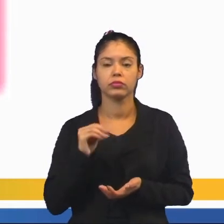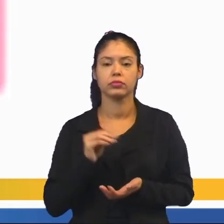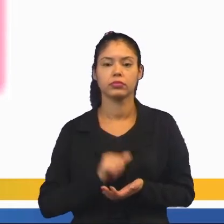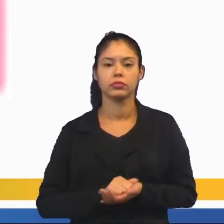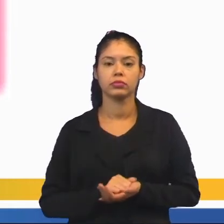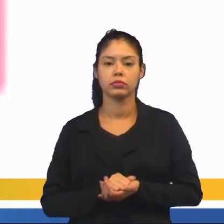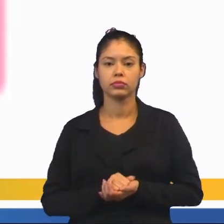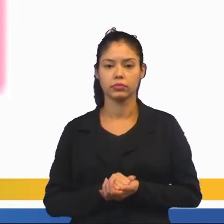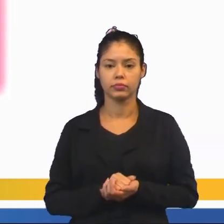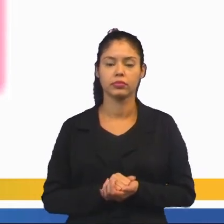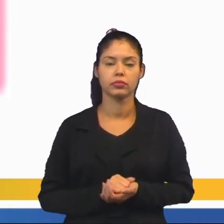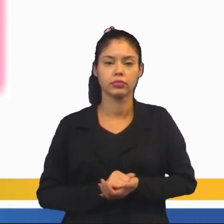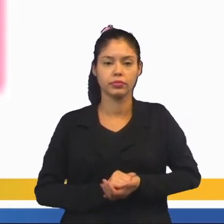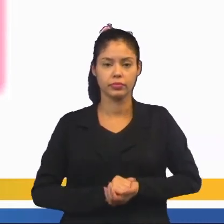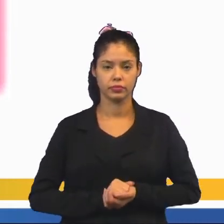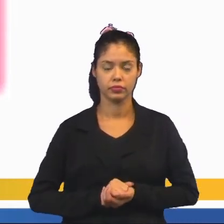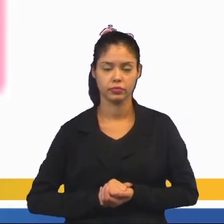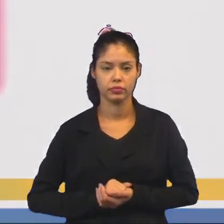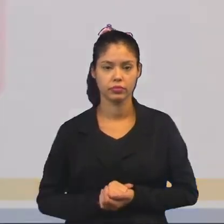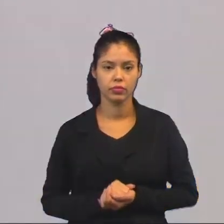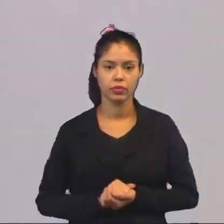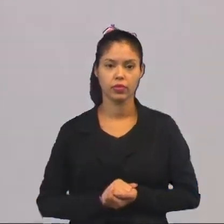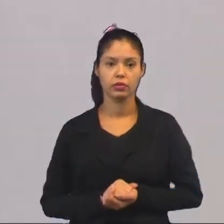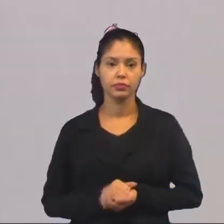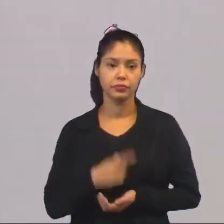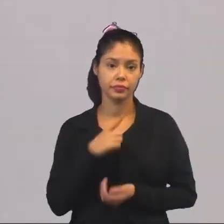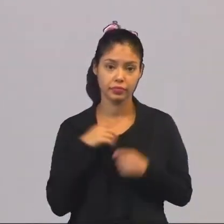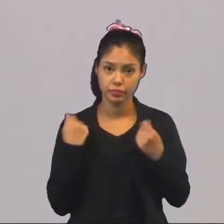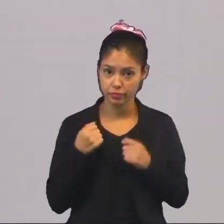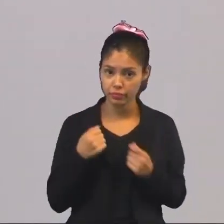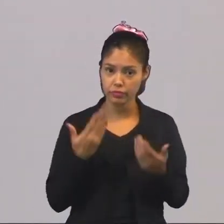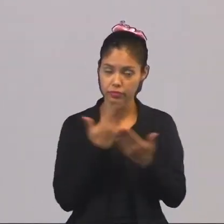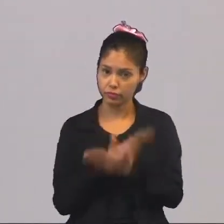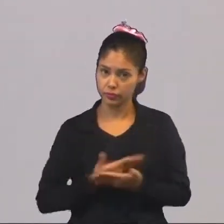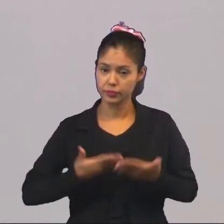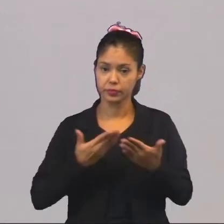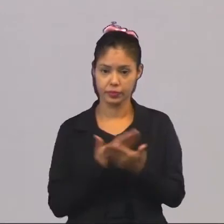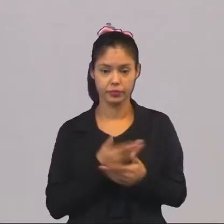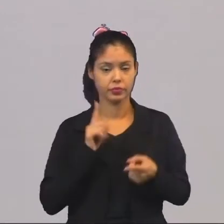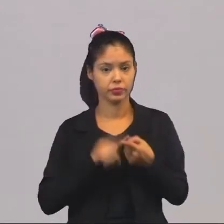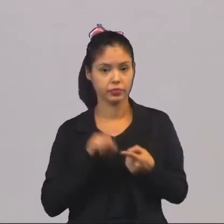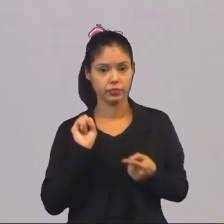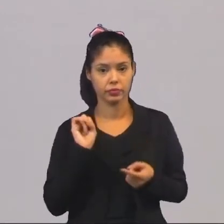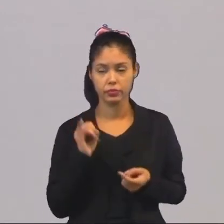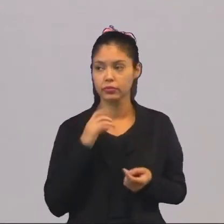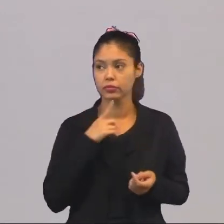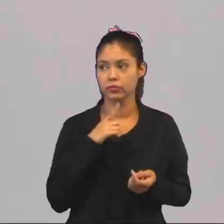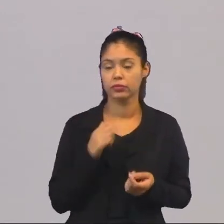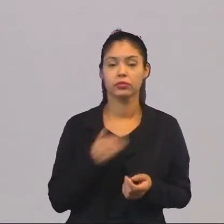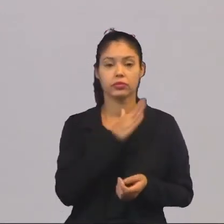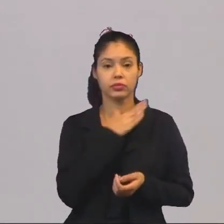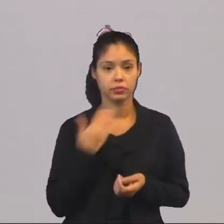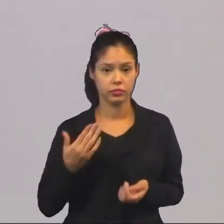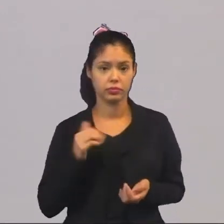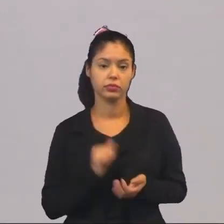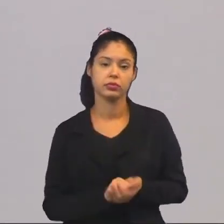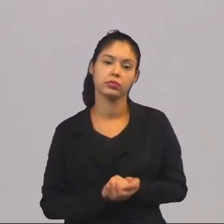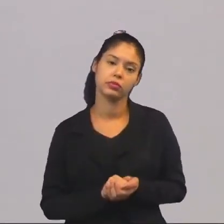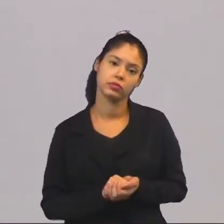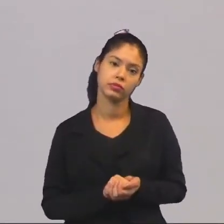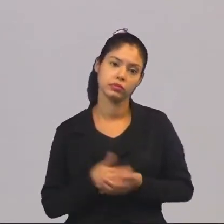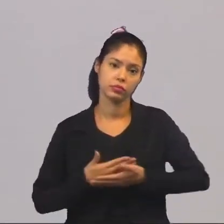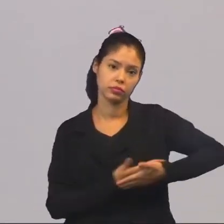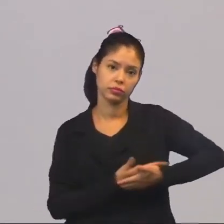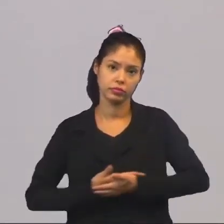do concepto, né? Ou seja, tem que ter aí esse cuidado, porque senão pode gerar até a morte, né,